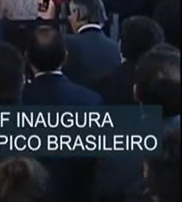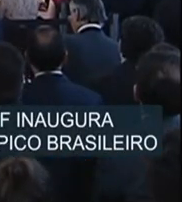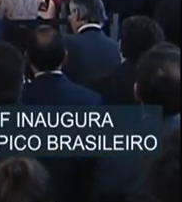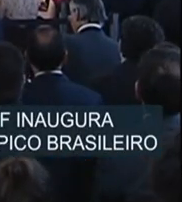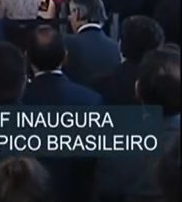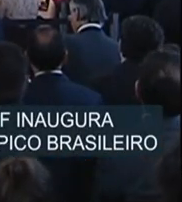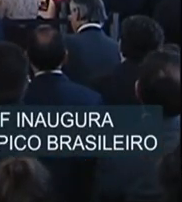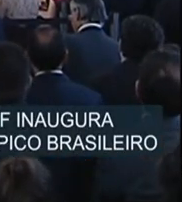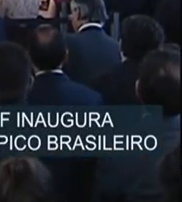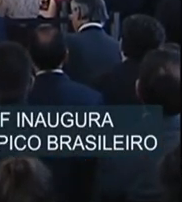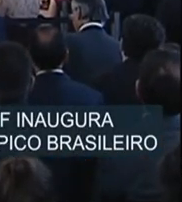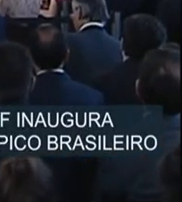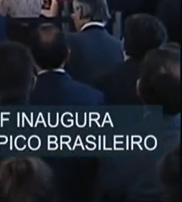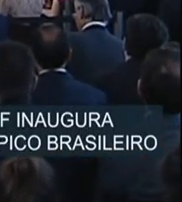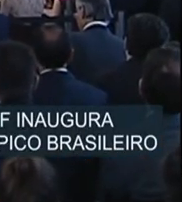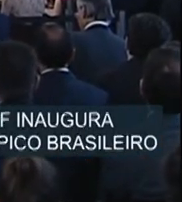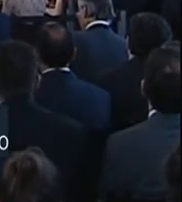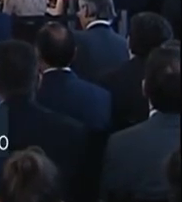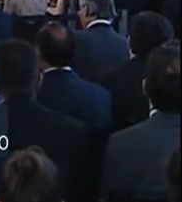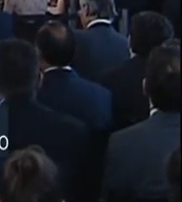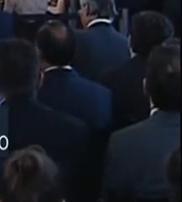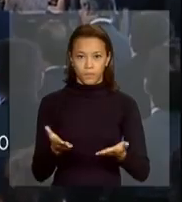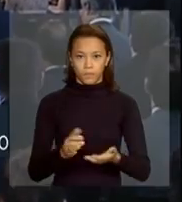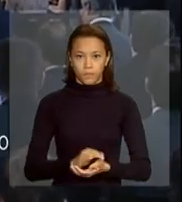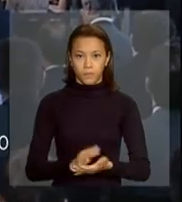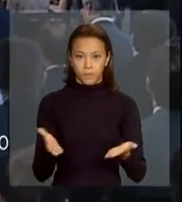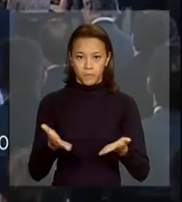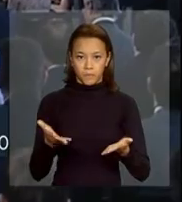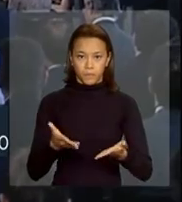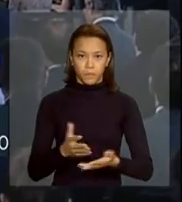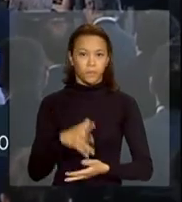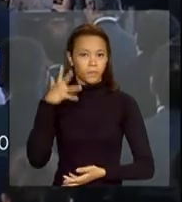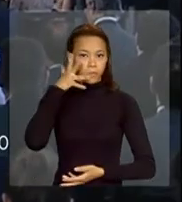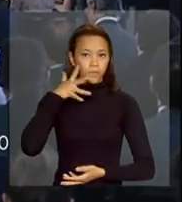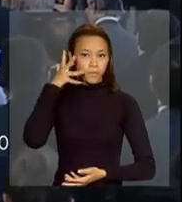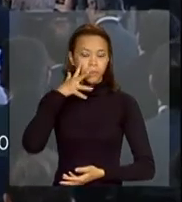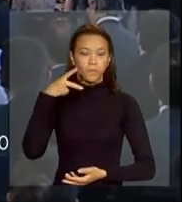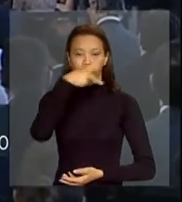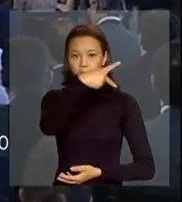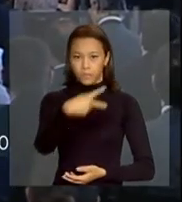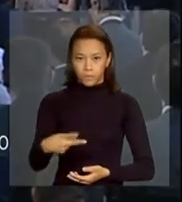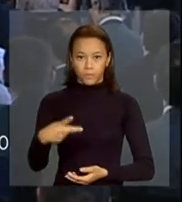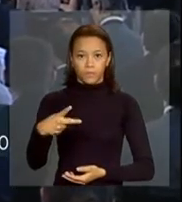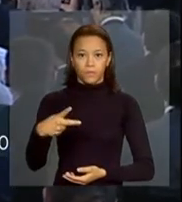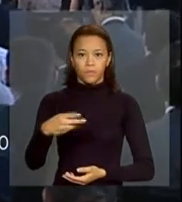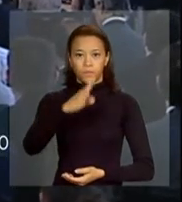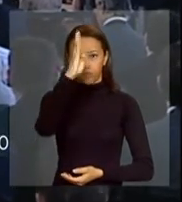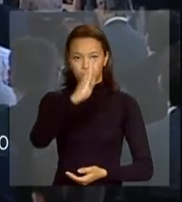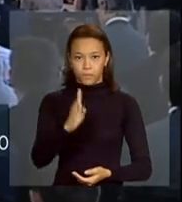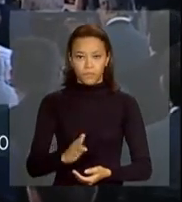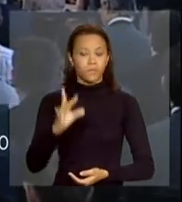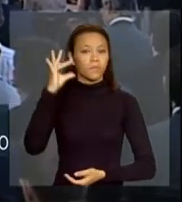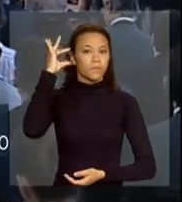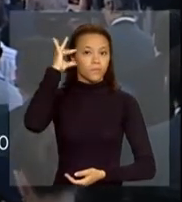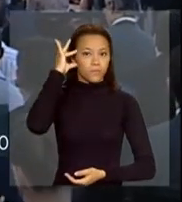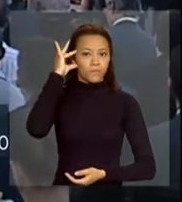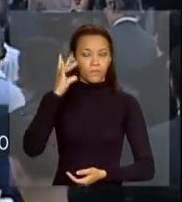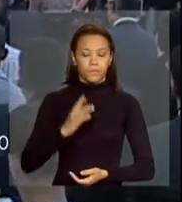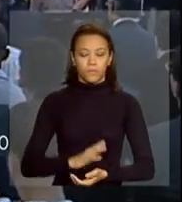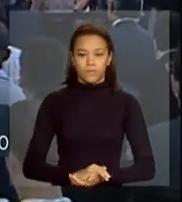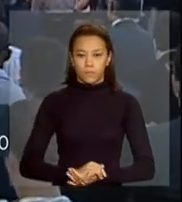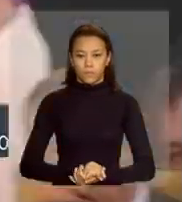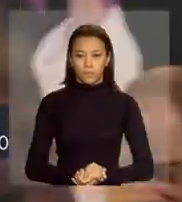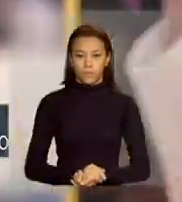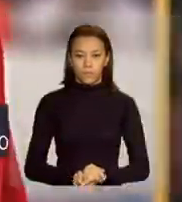E aí e com a palavra a Presidenta da República Dilma Rousseff